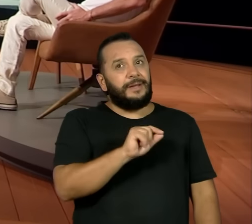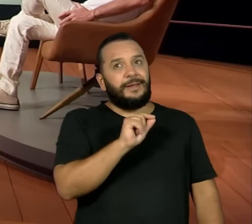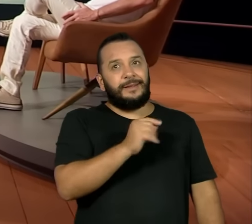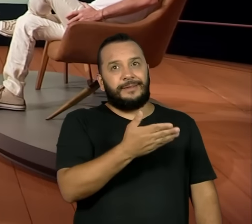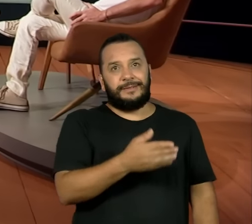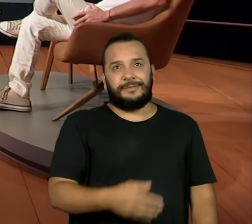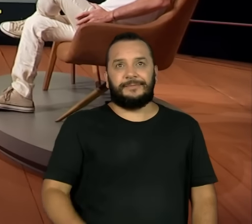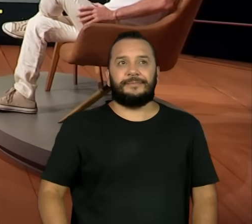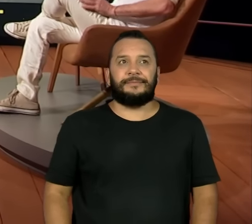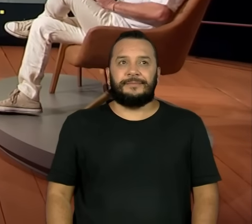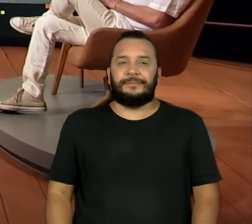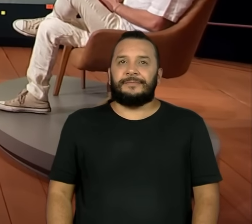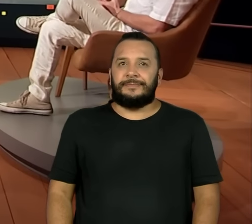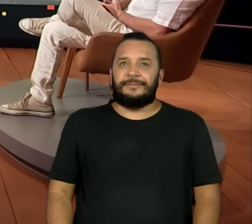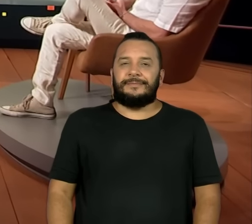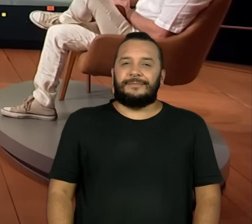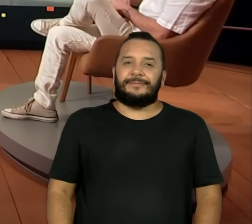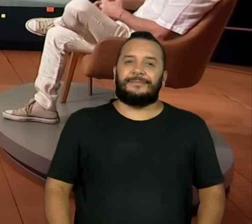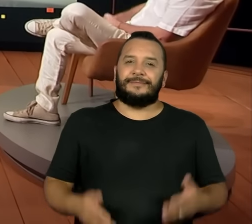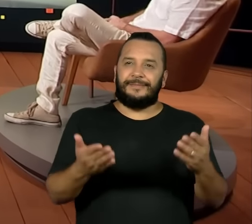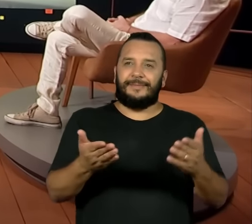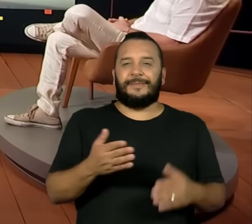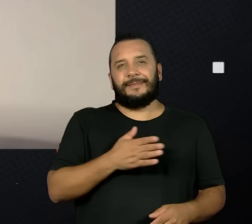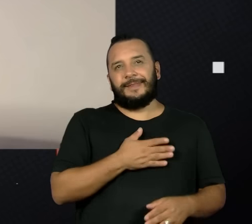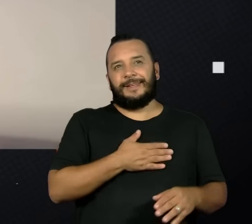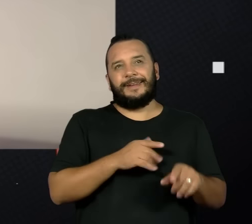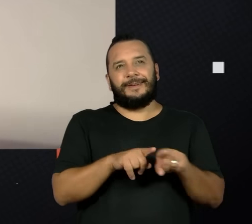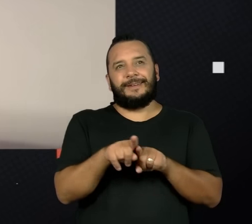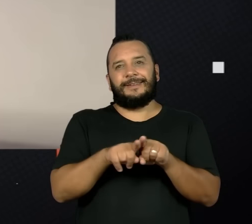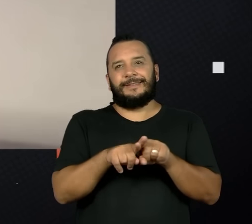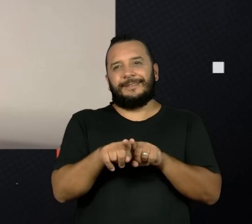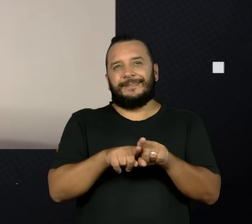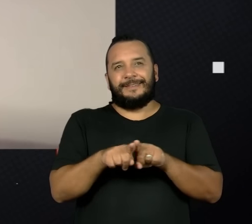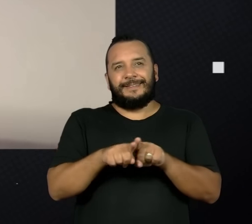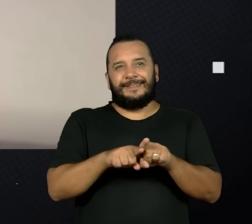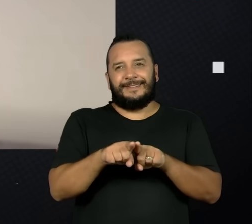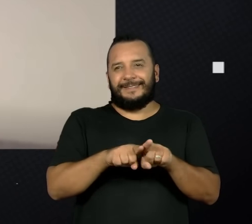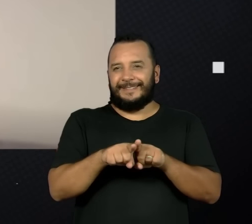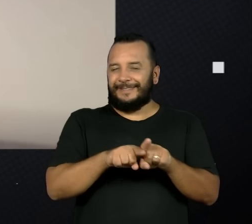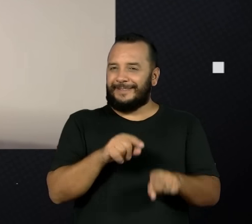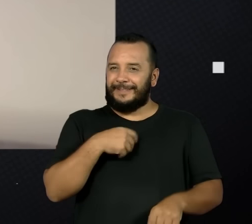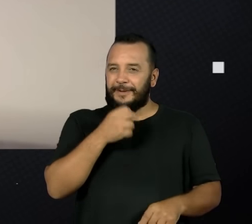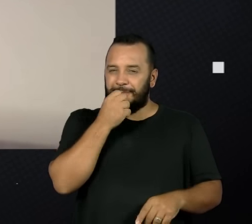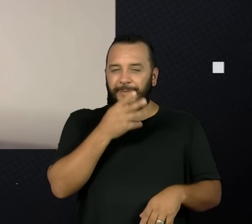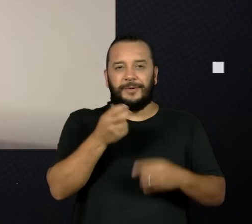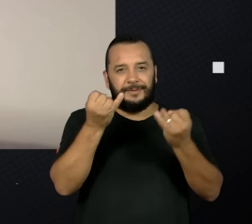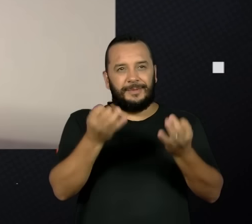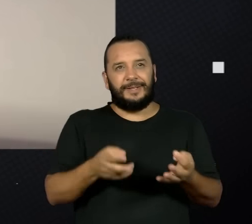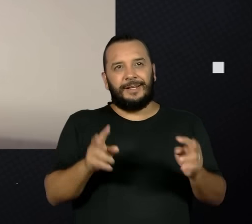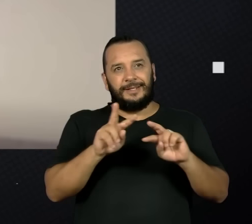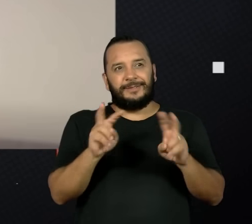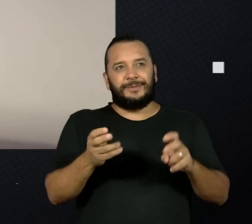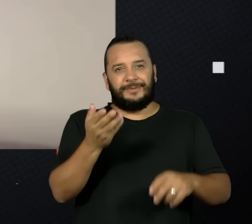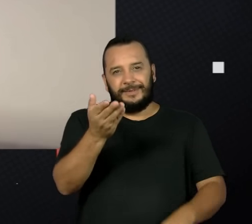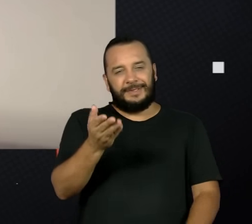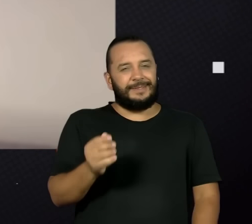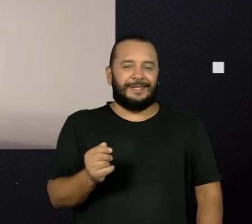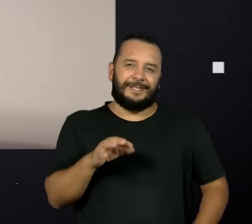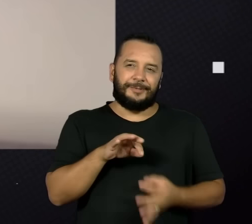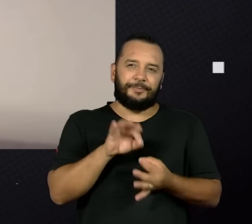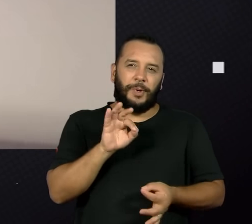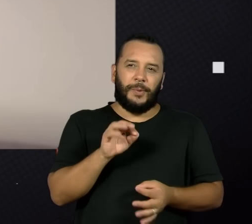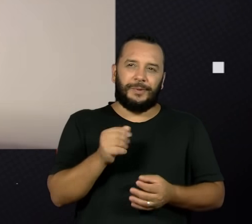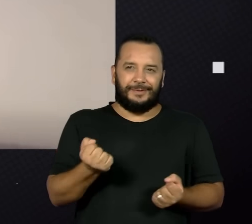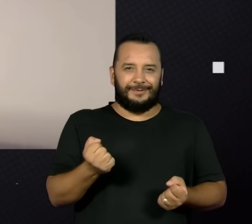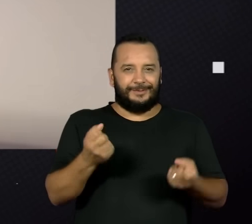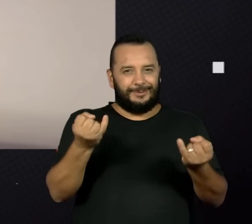teatro fala irmão que bom que bom falar sobre você um pouco para com